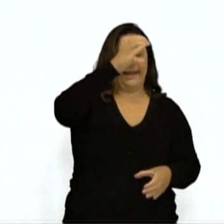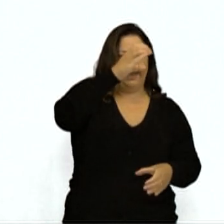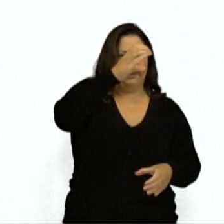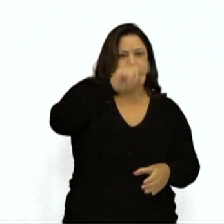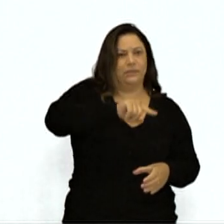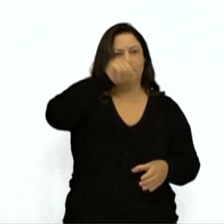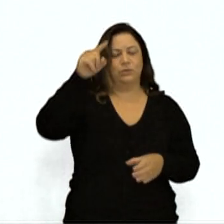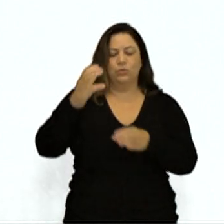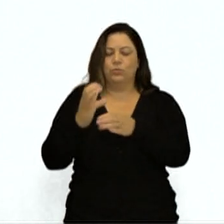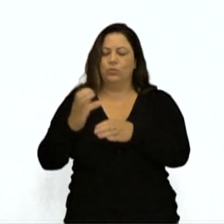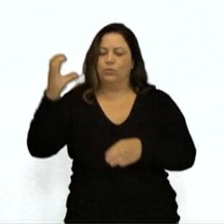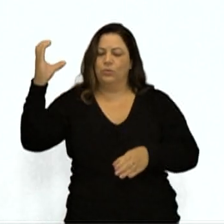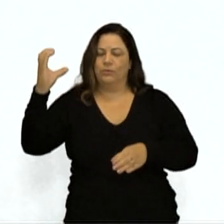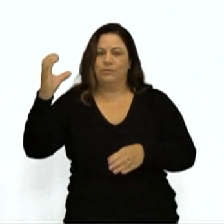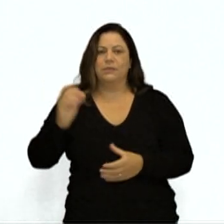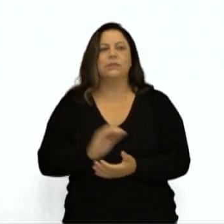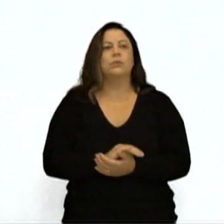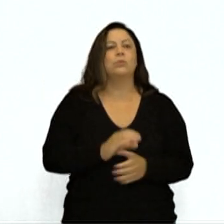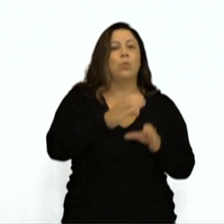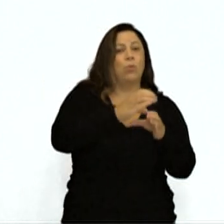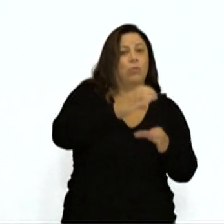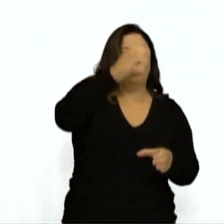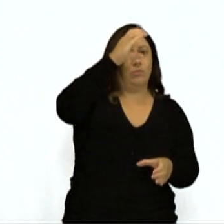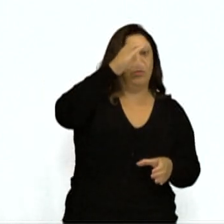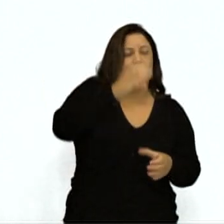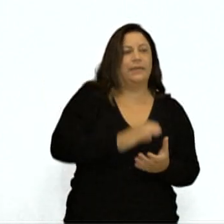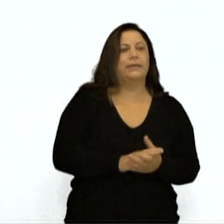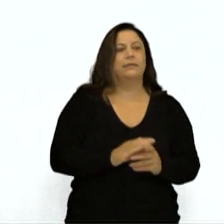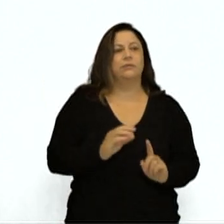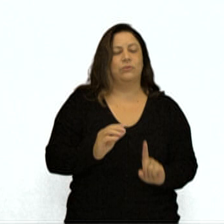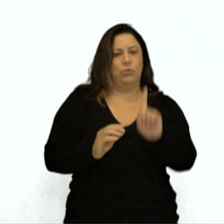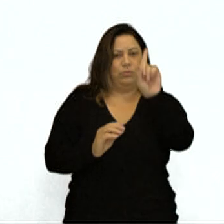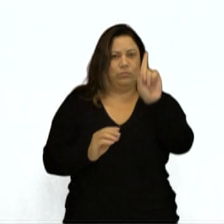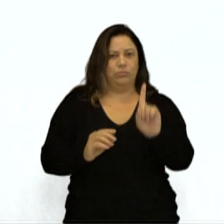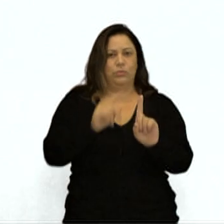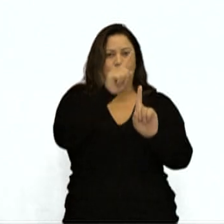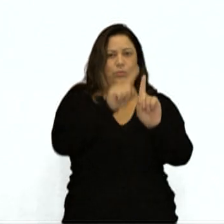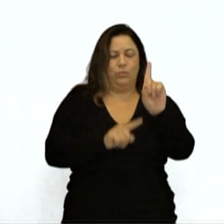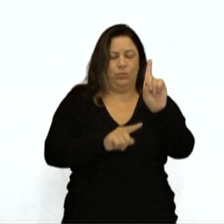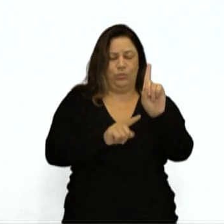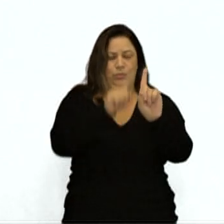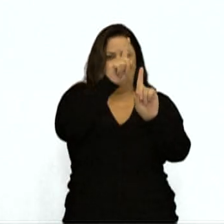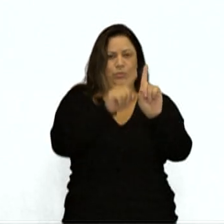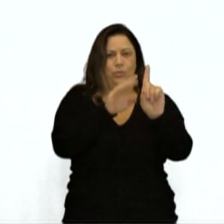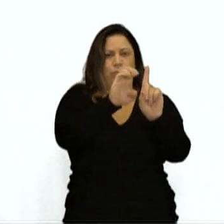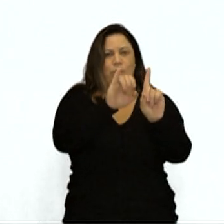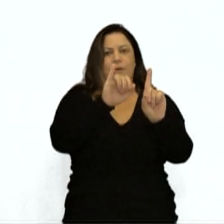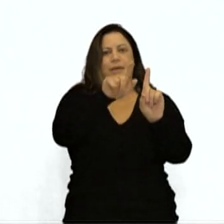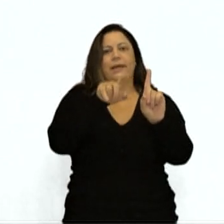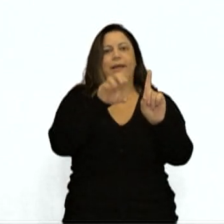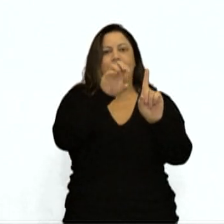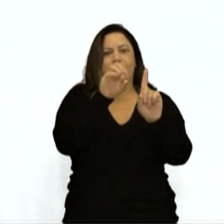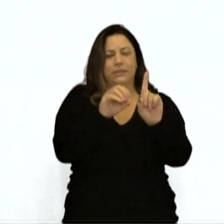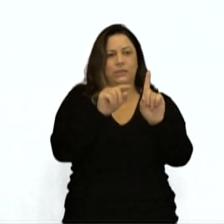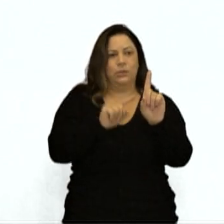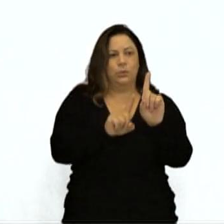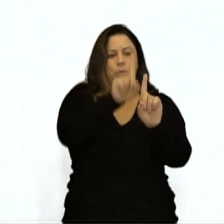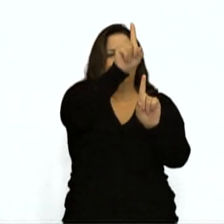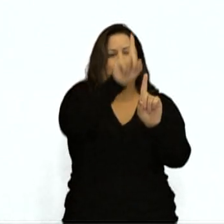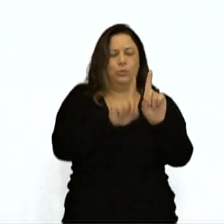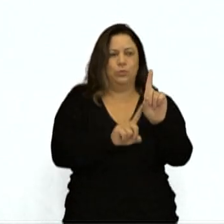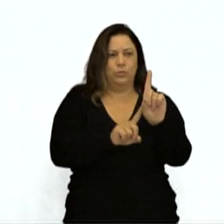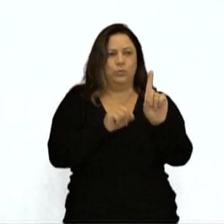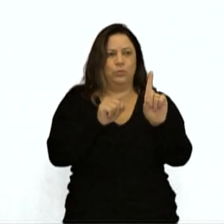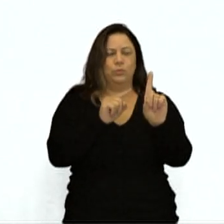cilindro oblíquo. O reto porque o ângulo aqui do eixo dessa rotação,